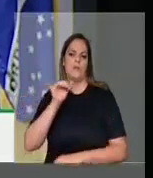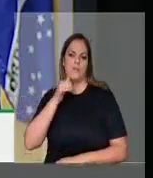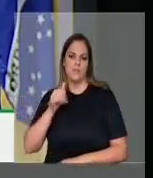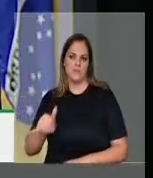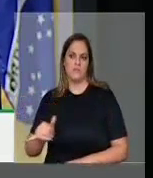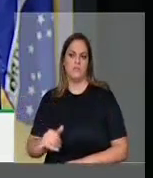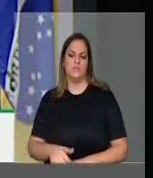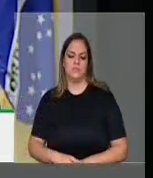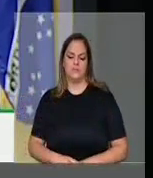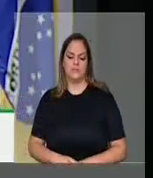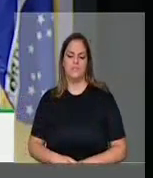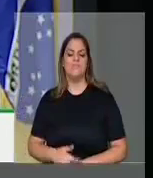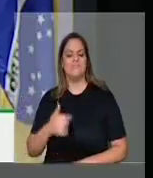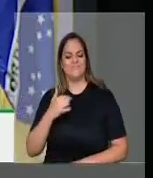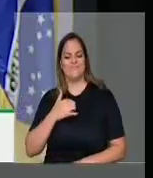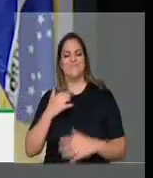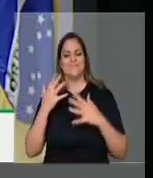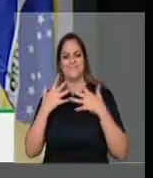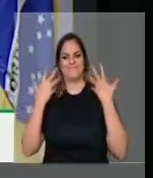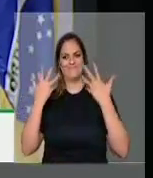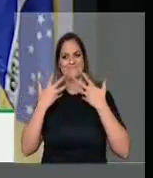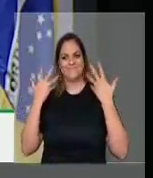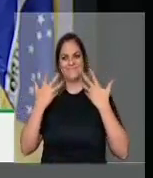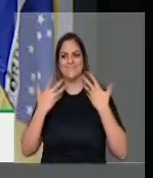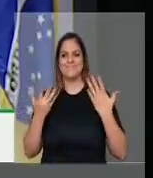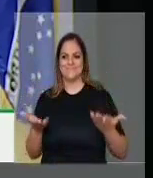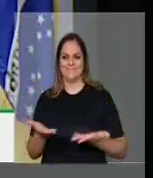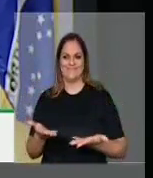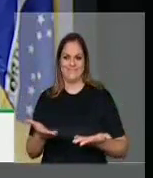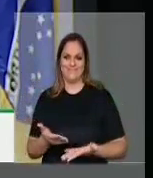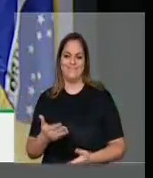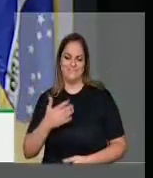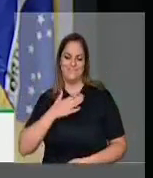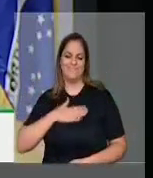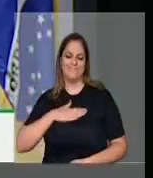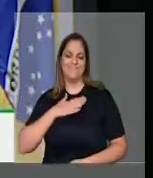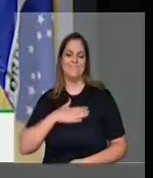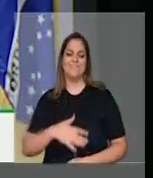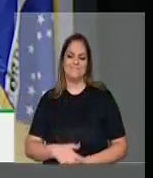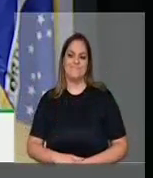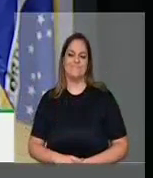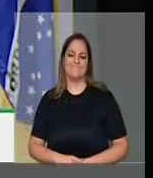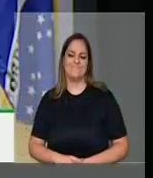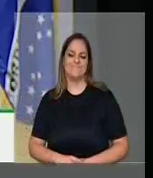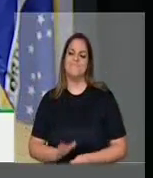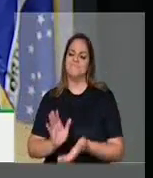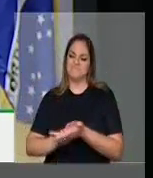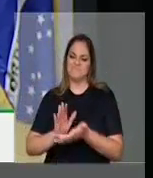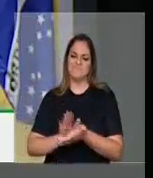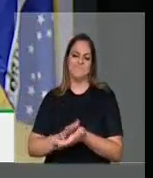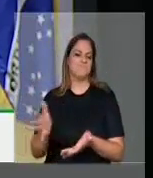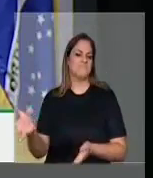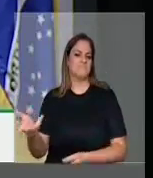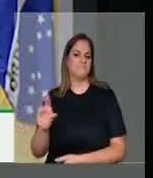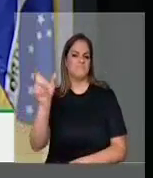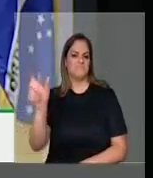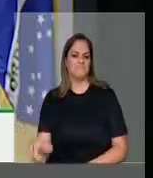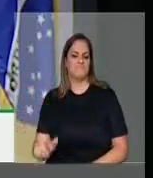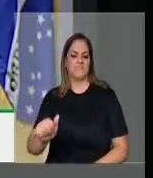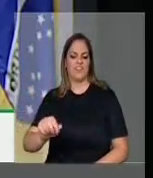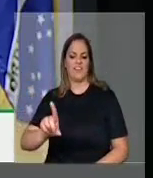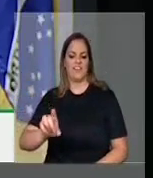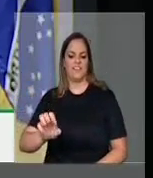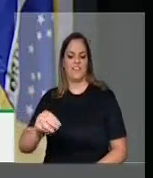com grande alegria, prestando inclusive uma homenagem à extraordinária figura do